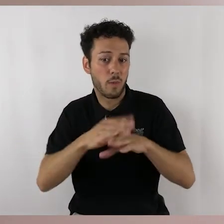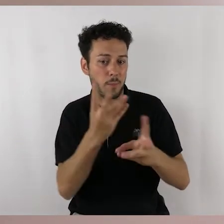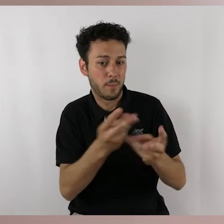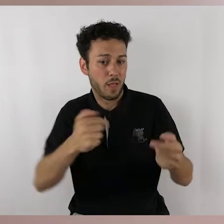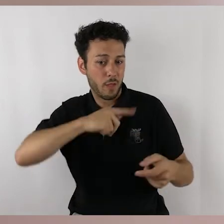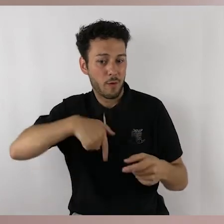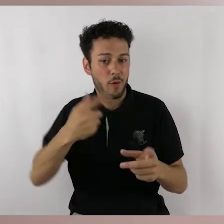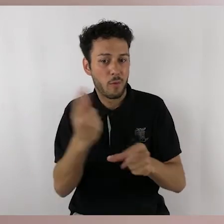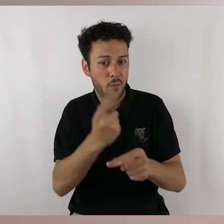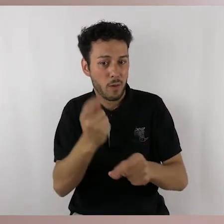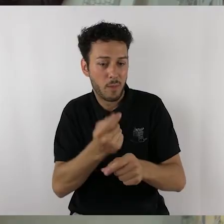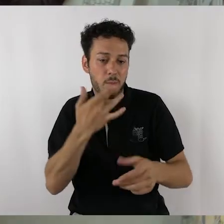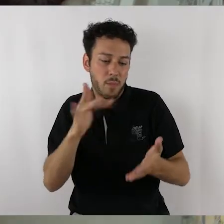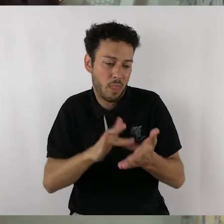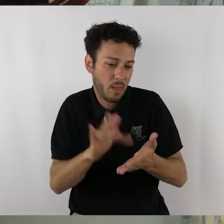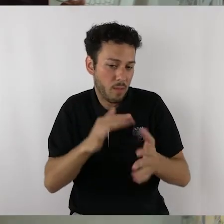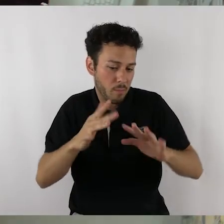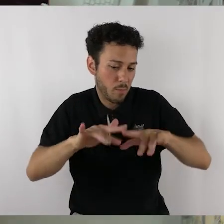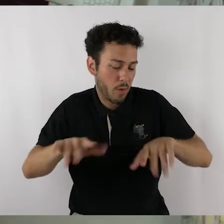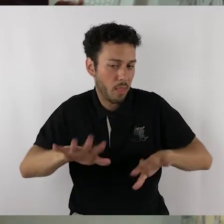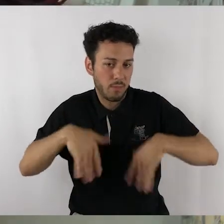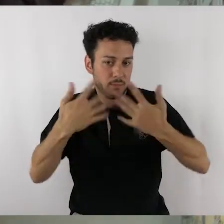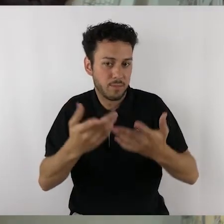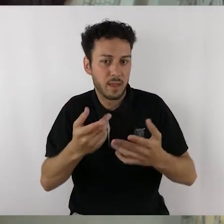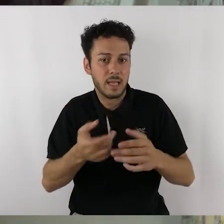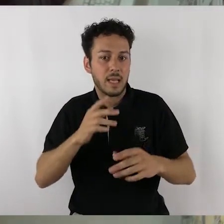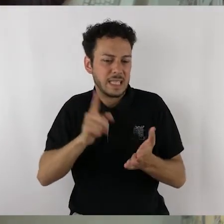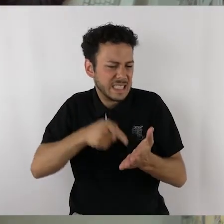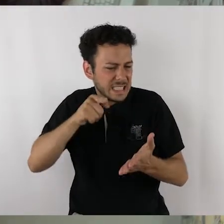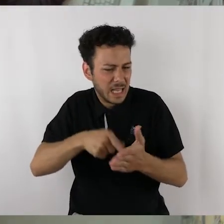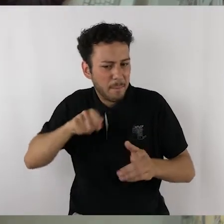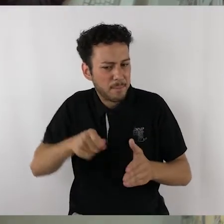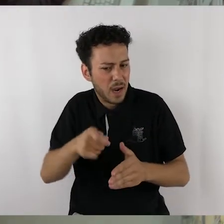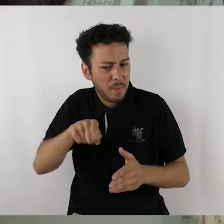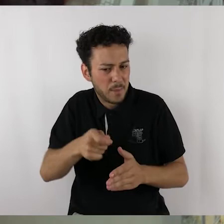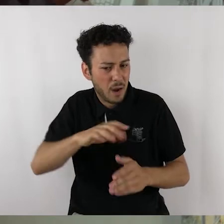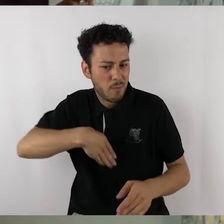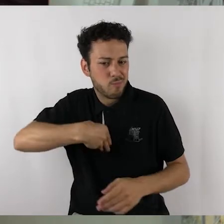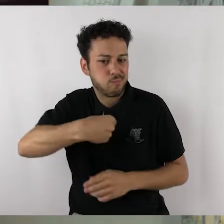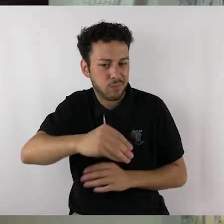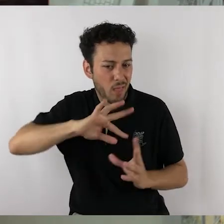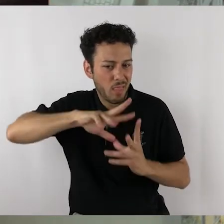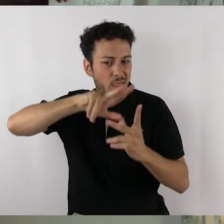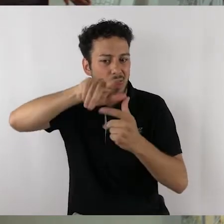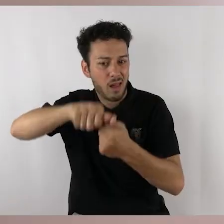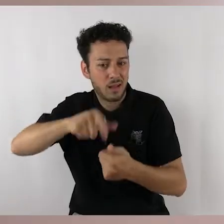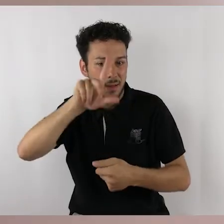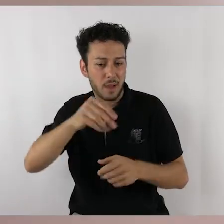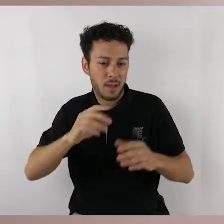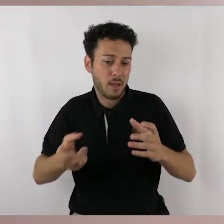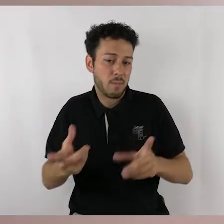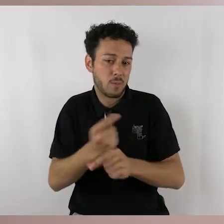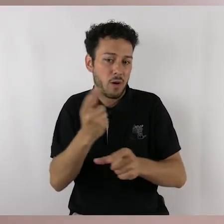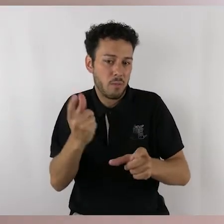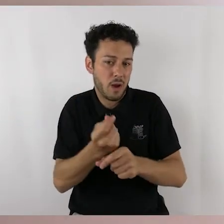todo o material compramos seja um caderno ou computador exige mais ao planeta exige mais extrativismo e